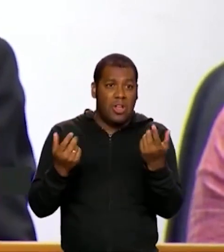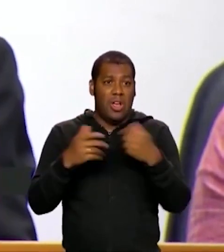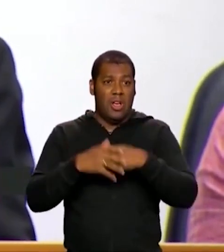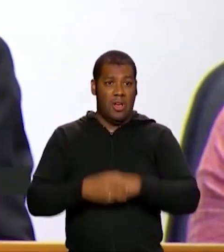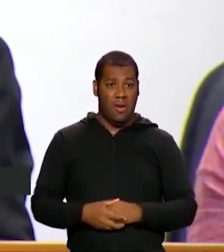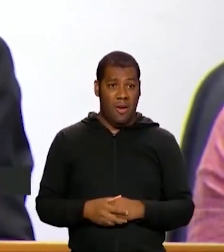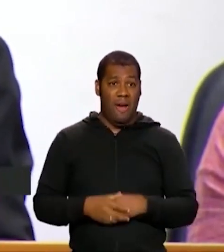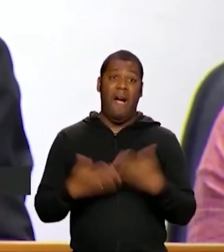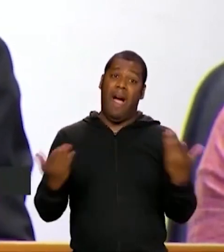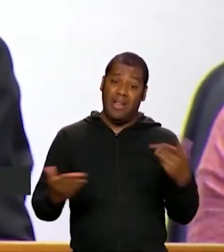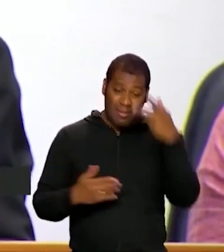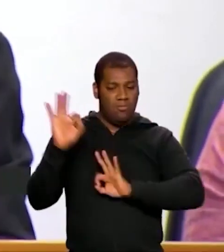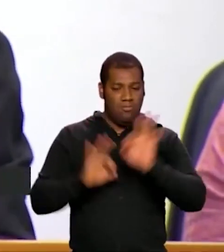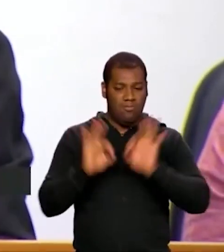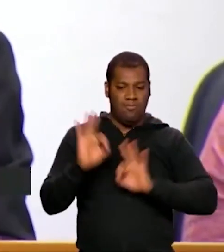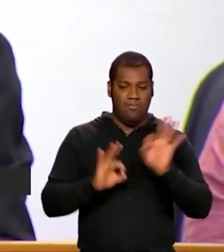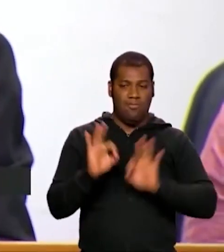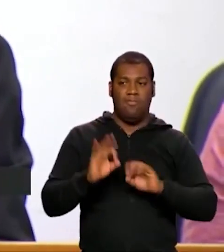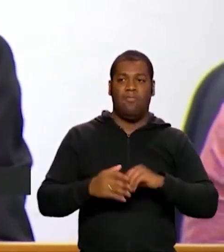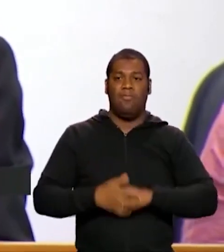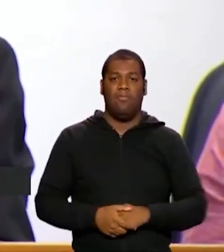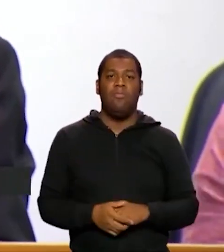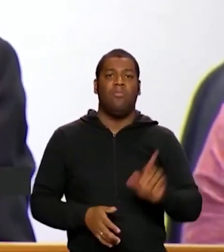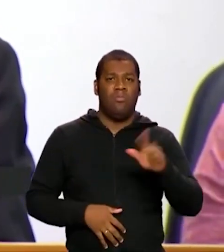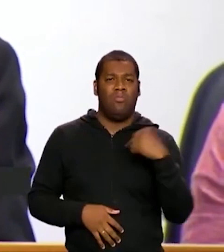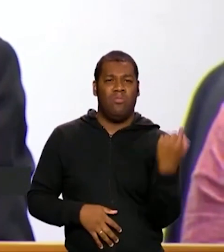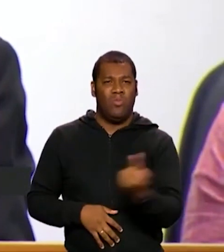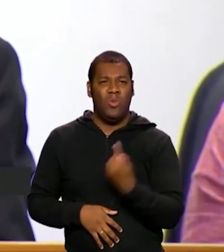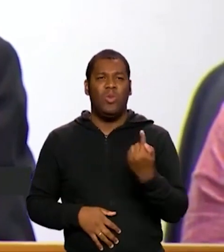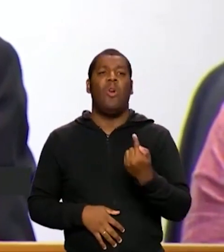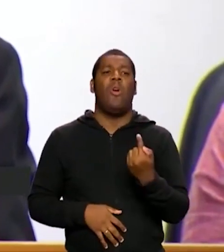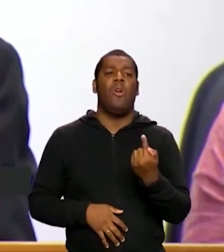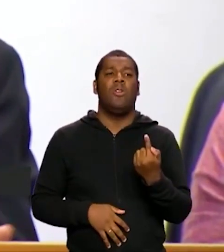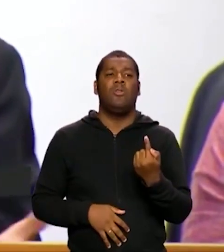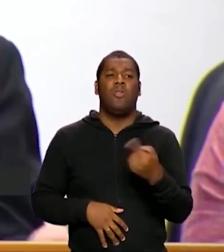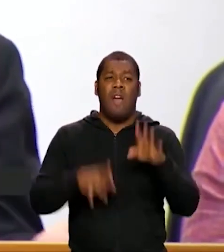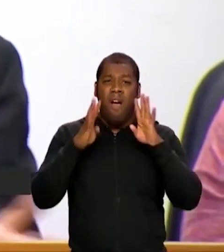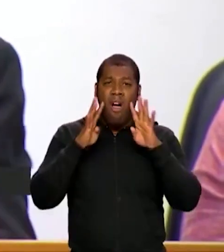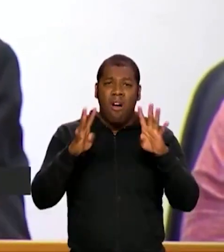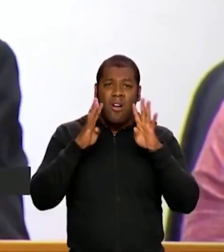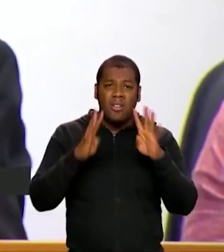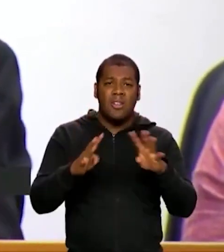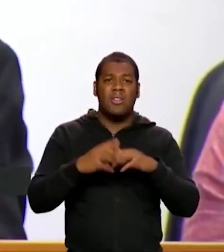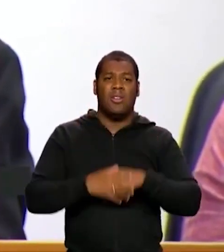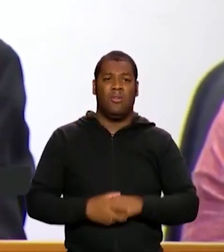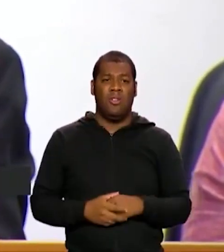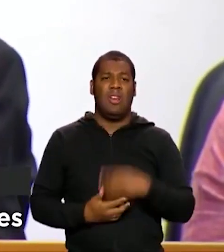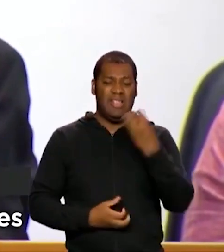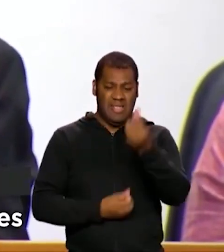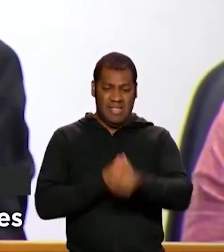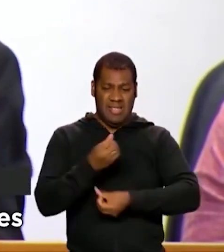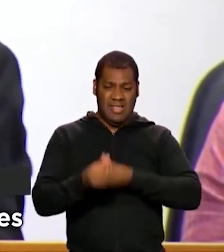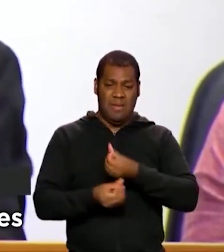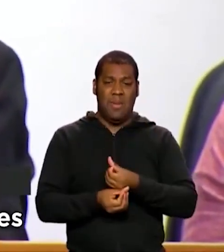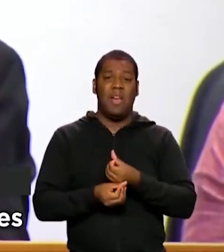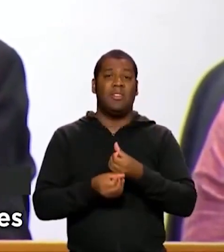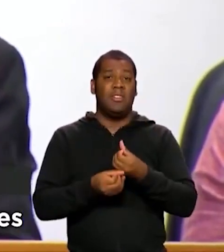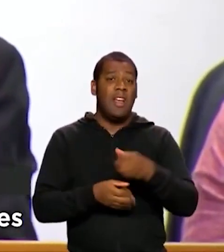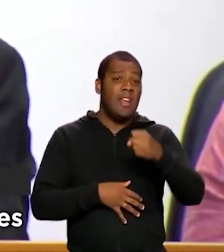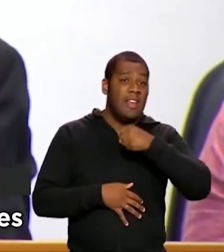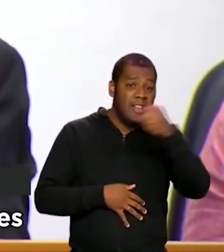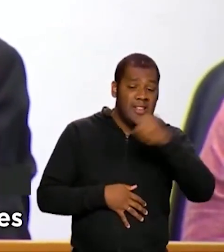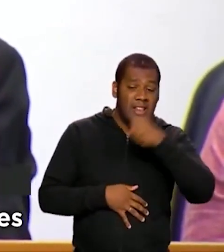super exploração do trabalho nós tivemos escuta praticamente o semestre inteiro Ouvindo muita gente